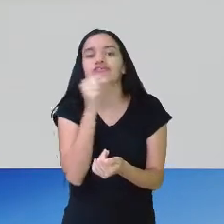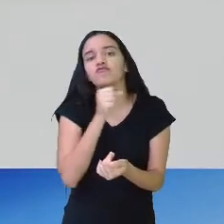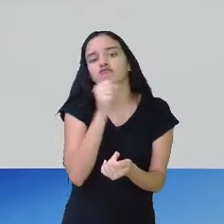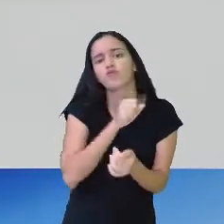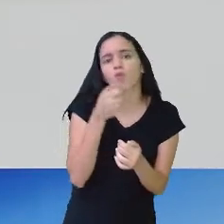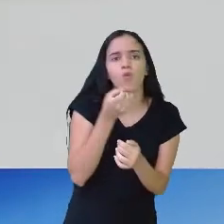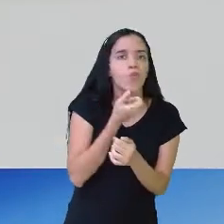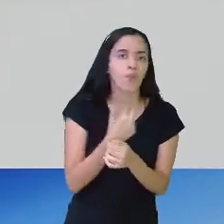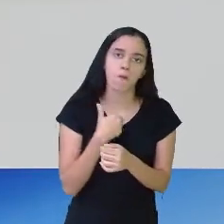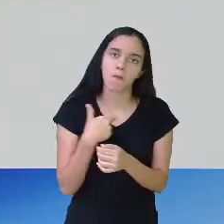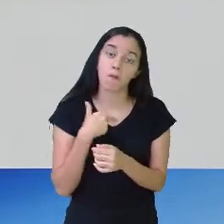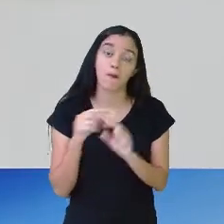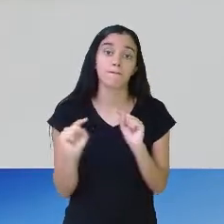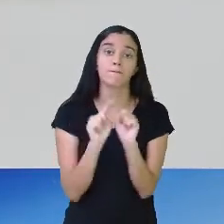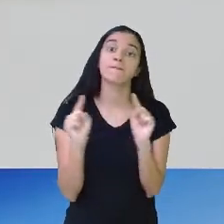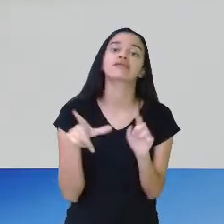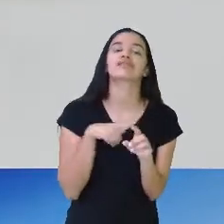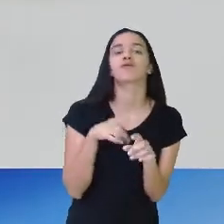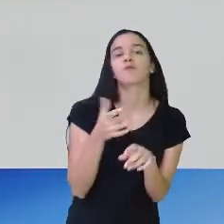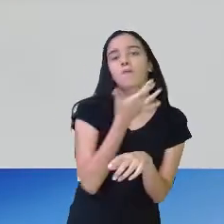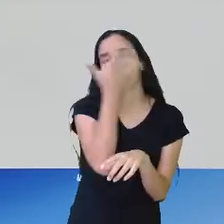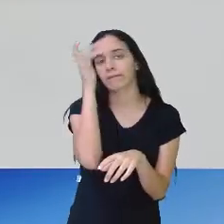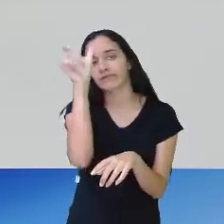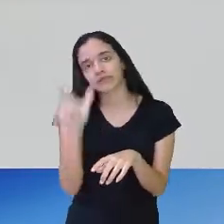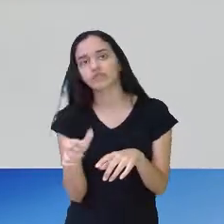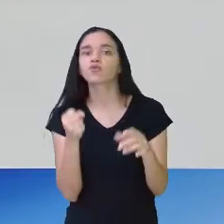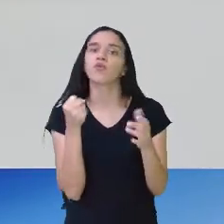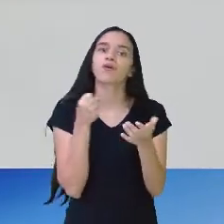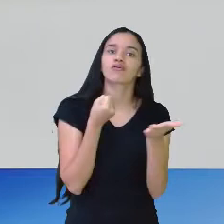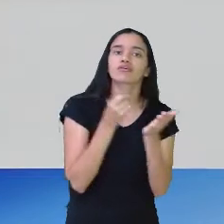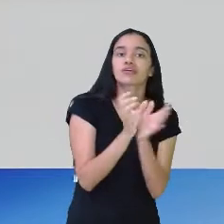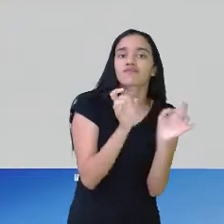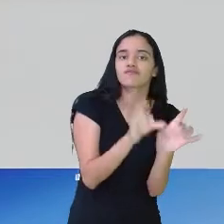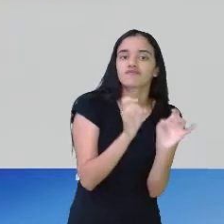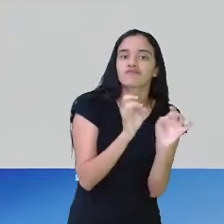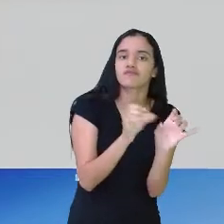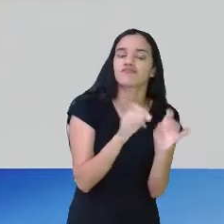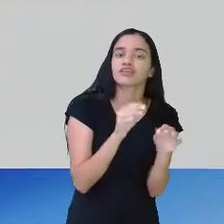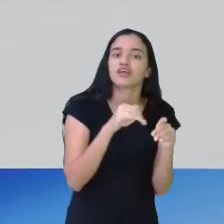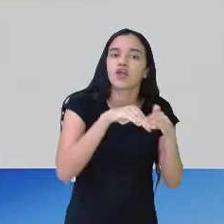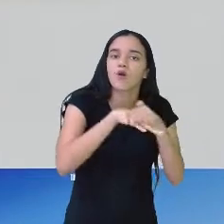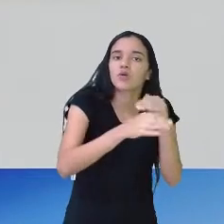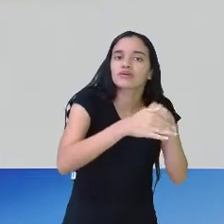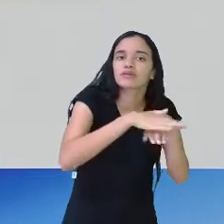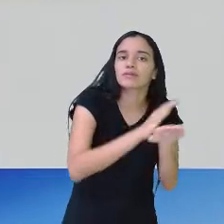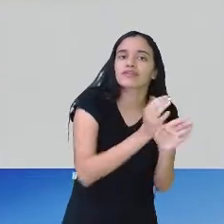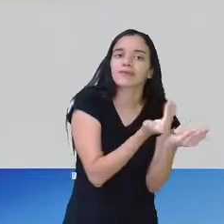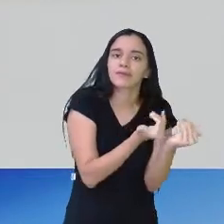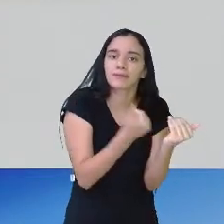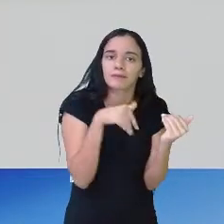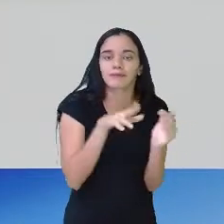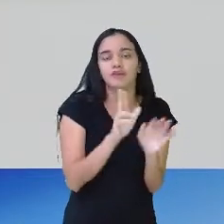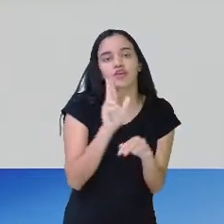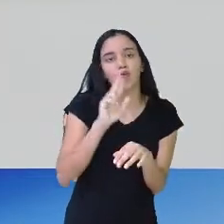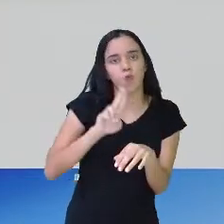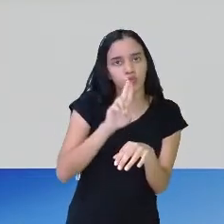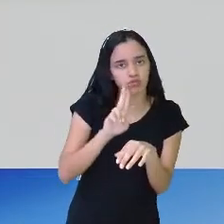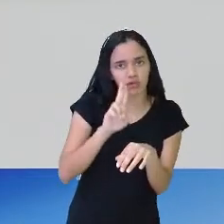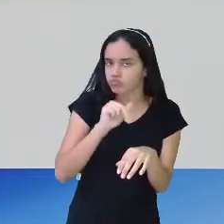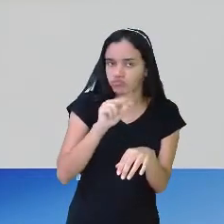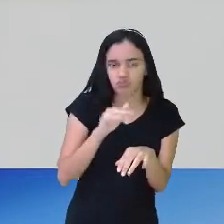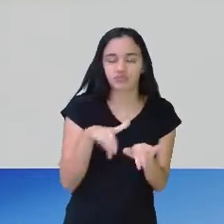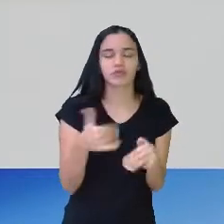gente não pode. Mas há alguém que vende um par de bebês nunca usados. E não foram usados por quê? E a gente